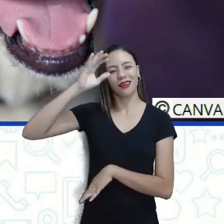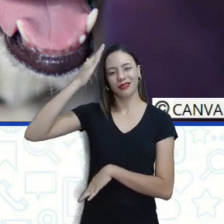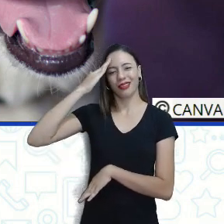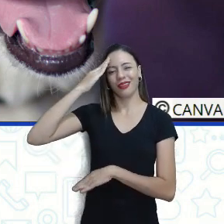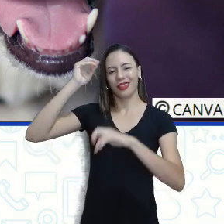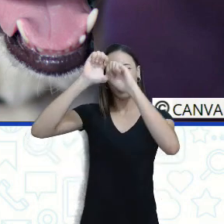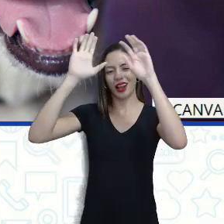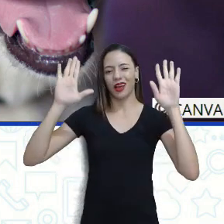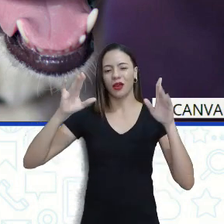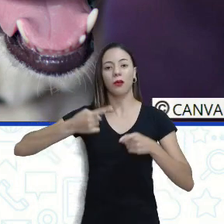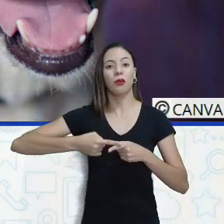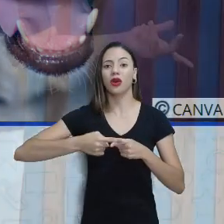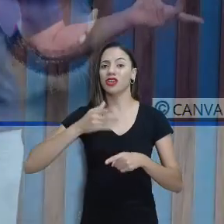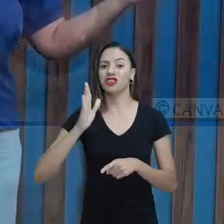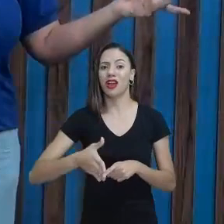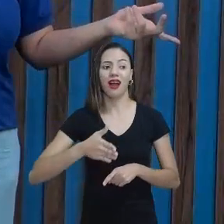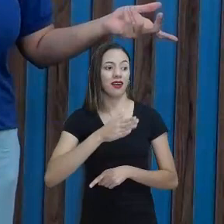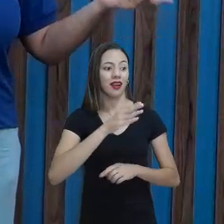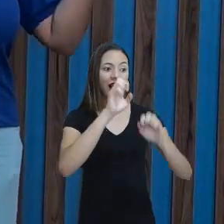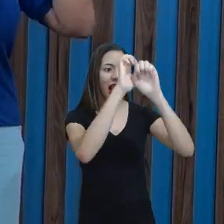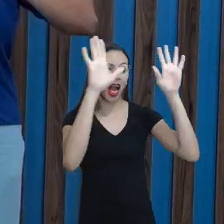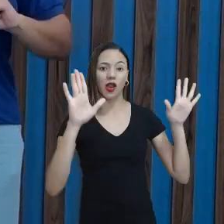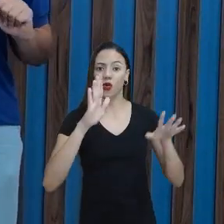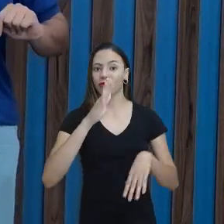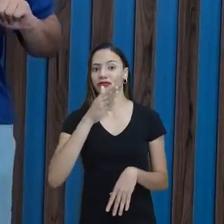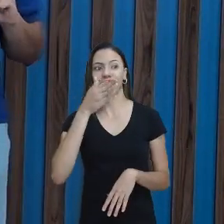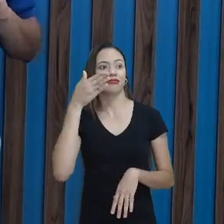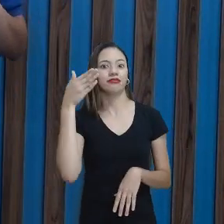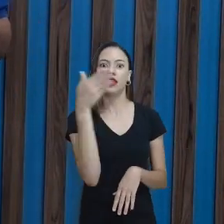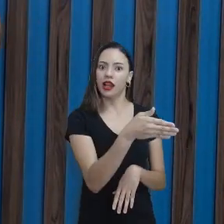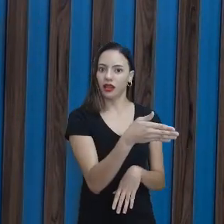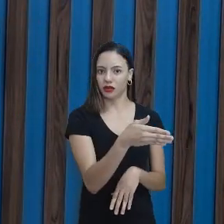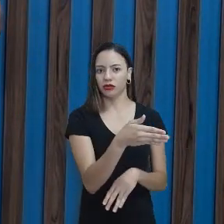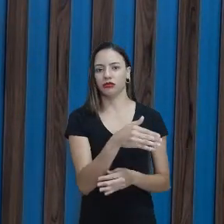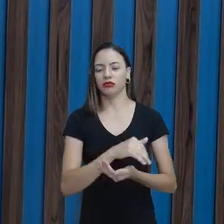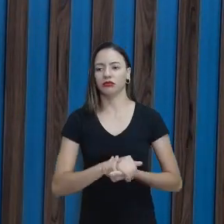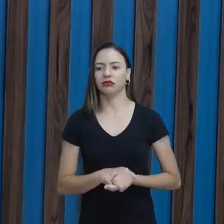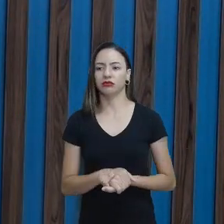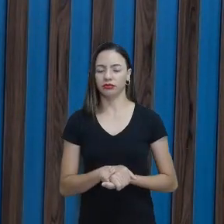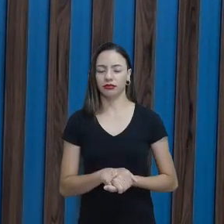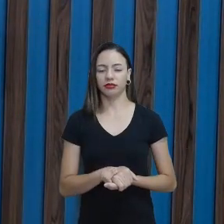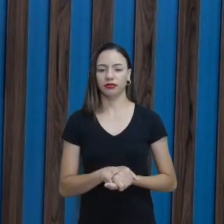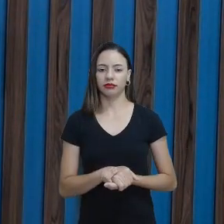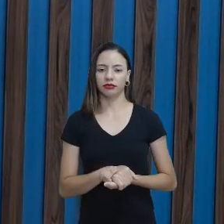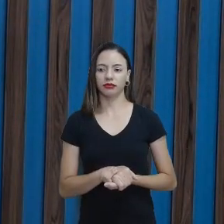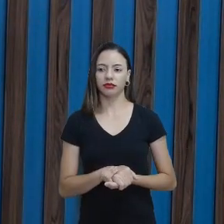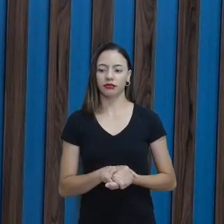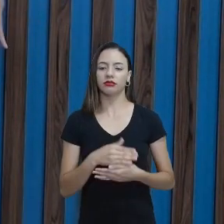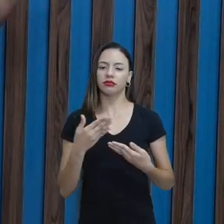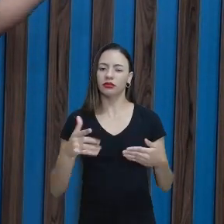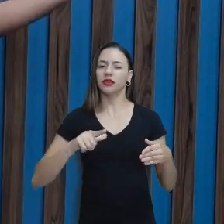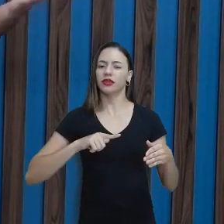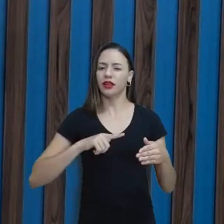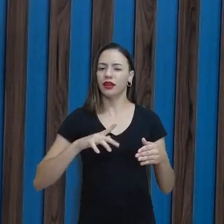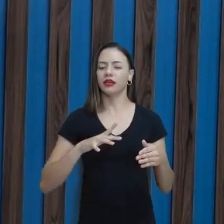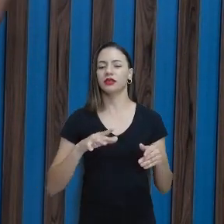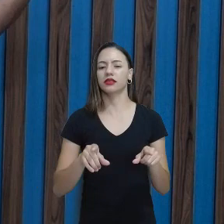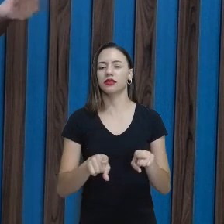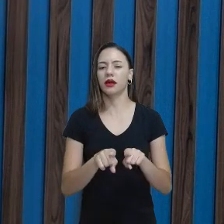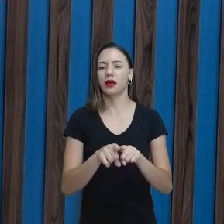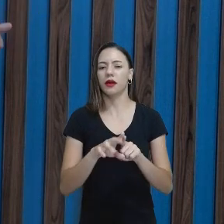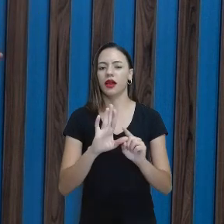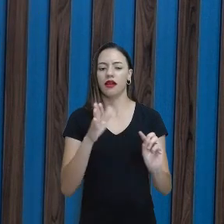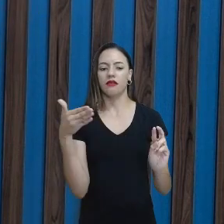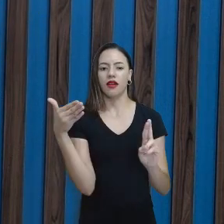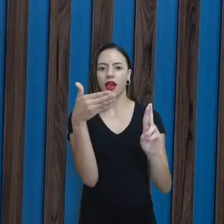já está tão explícito como no título, ou trazendo referências de, né,